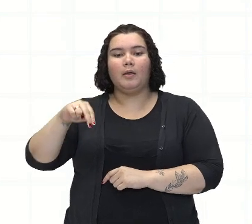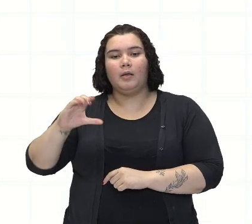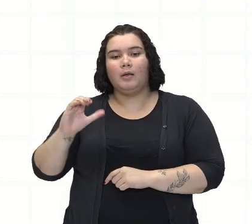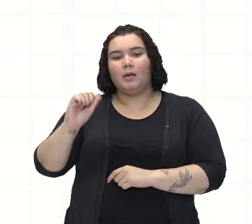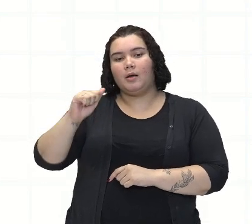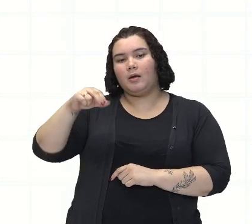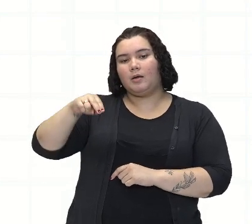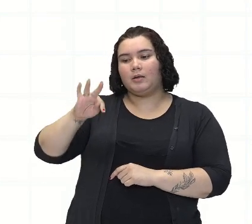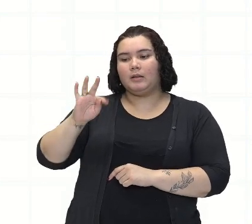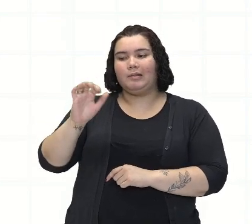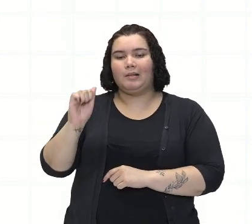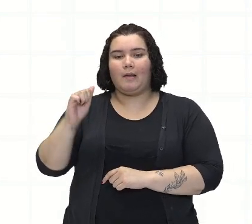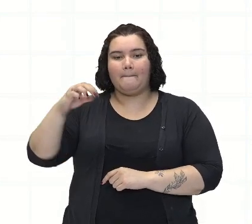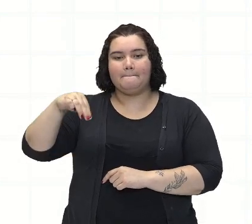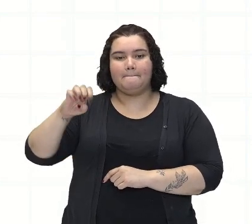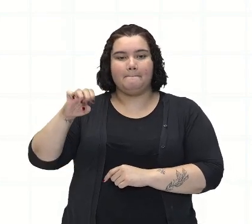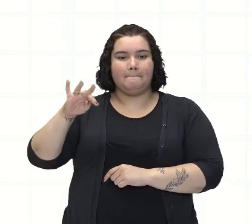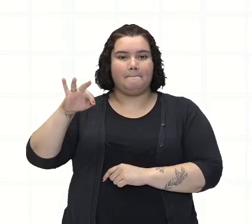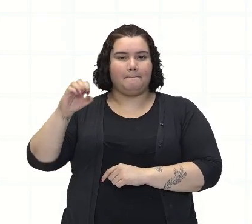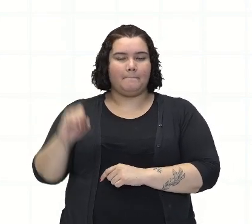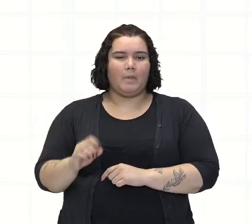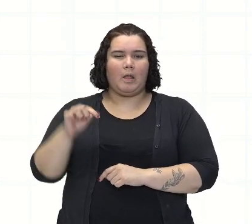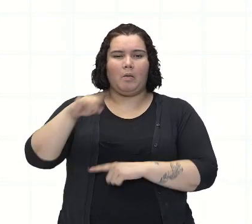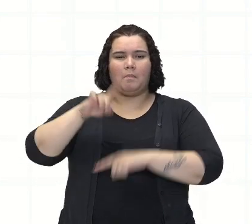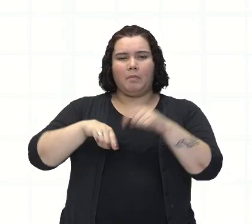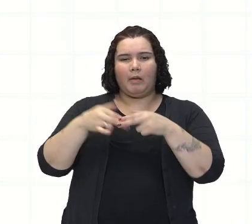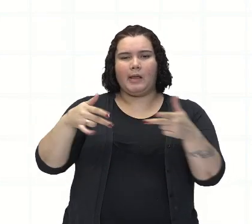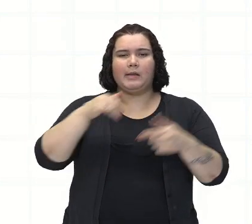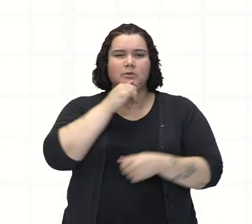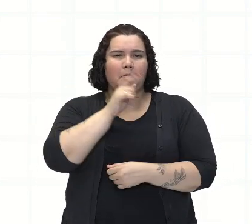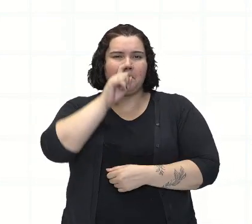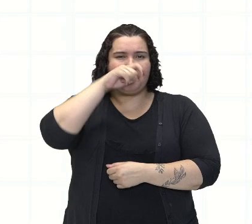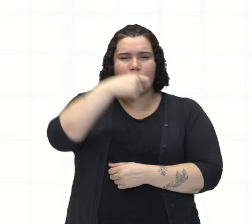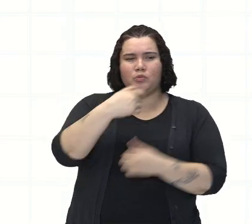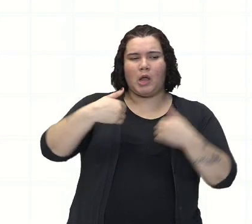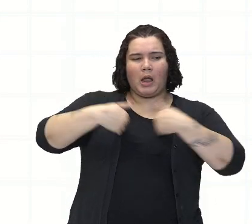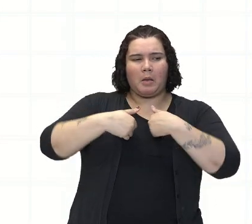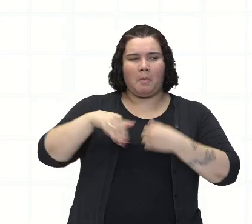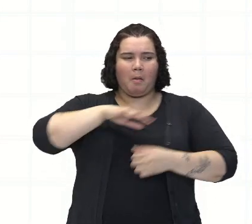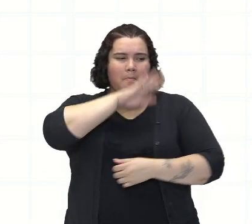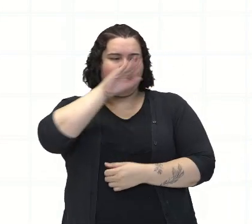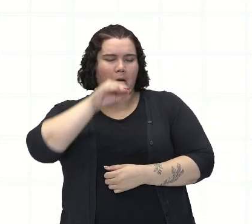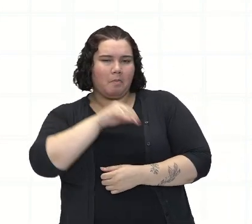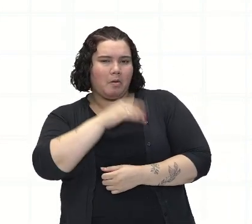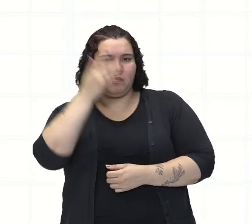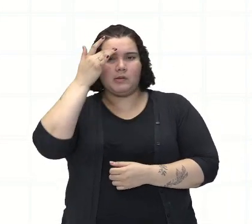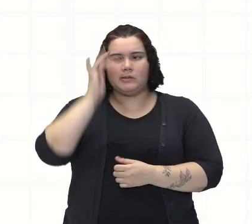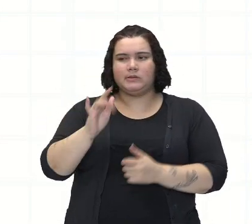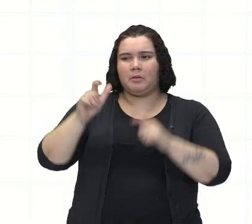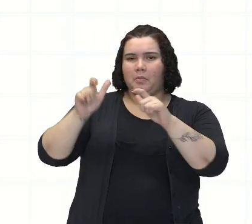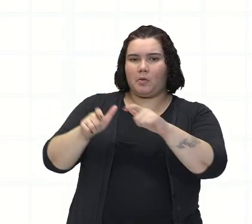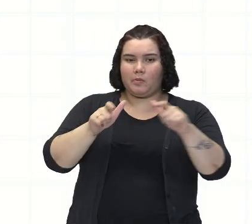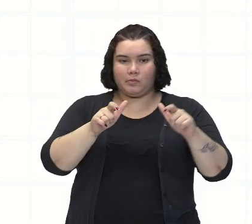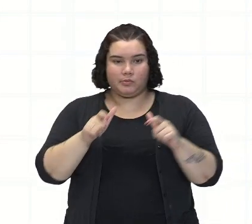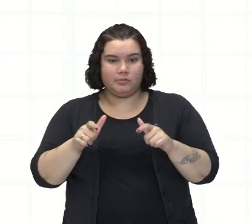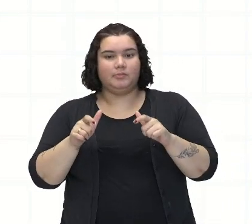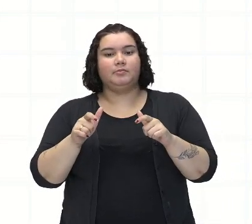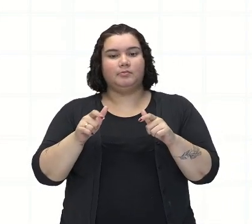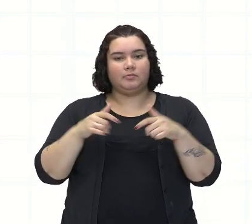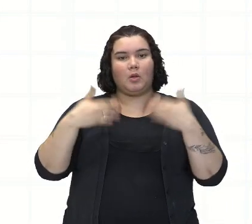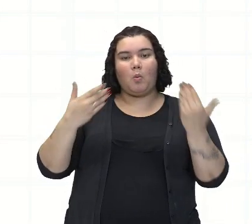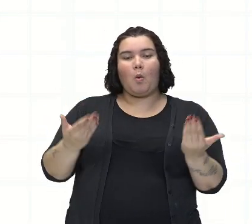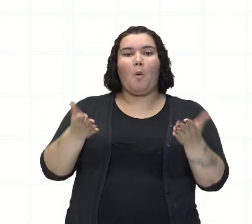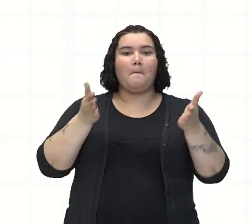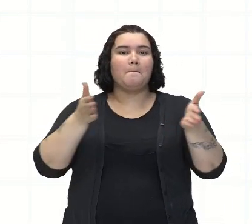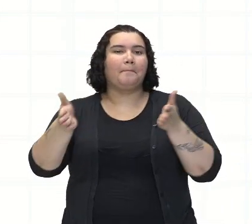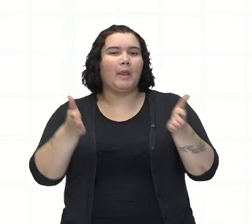esses contos de fadas, com esses elementos fantásticos, com bruxas, com animais falantes, que a gente não sabe onde ele se passa, a gente não sabe em que